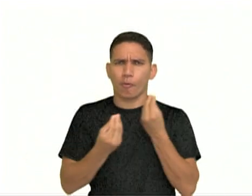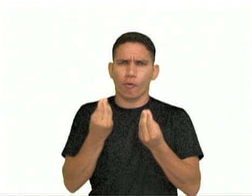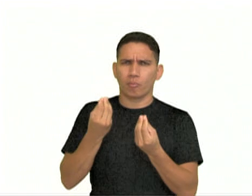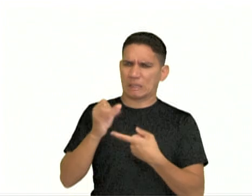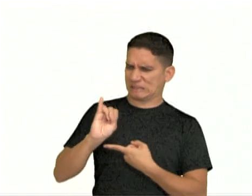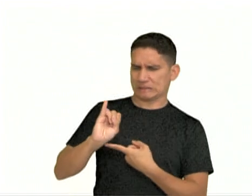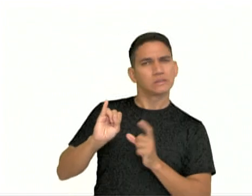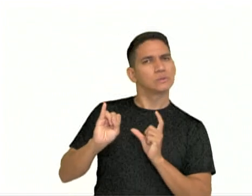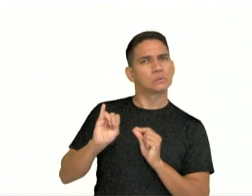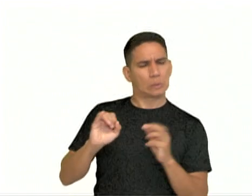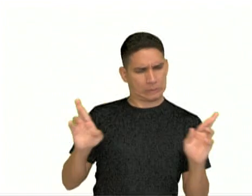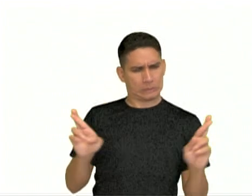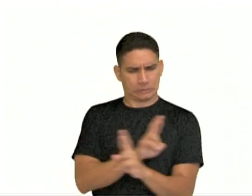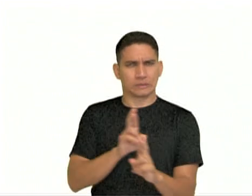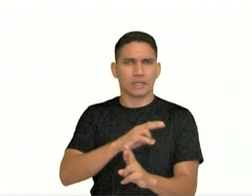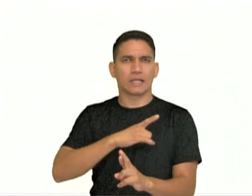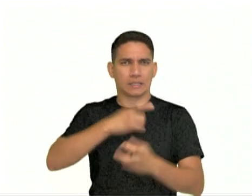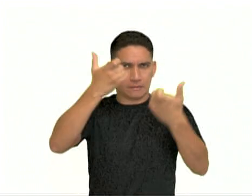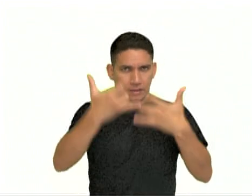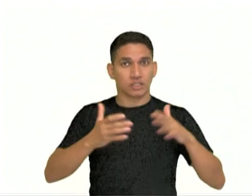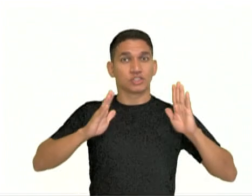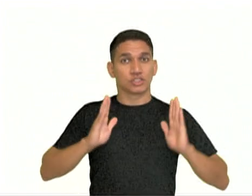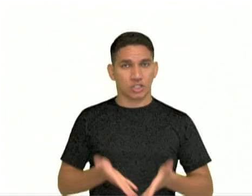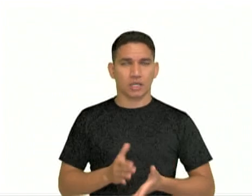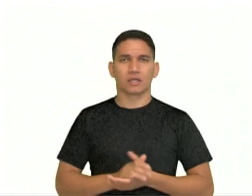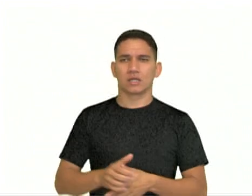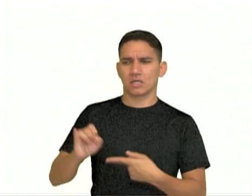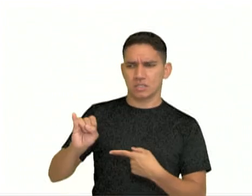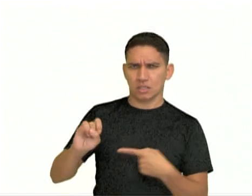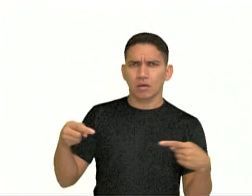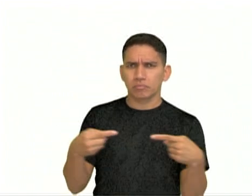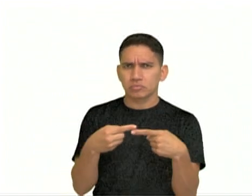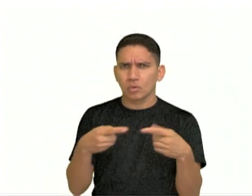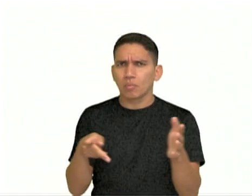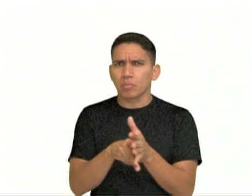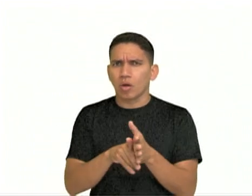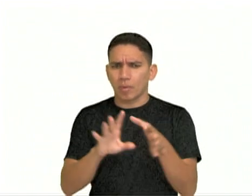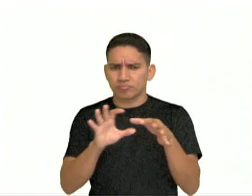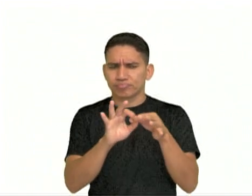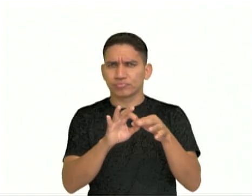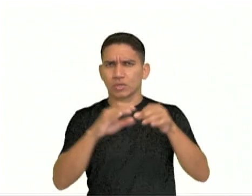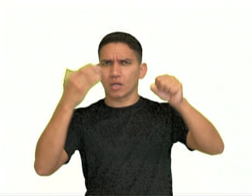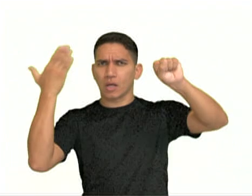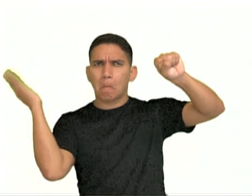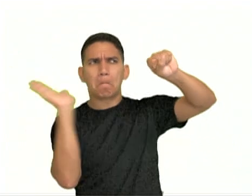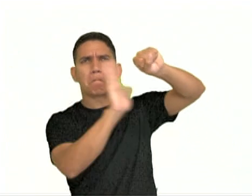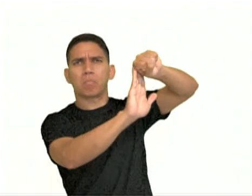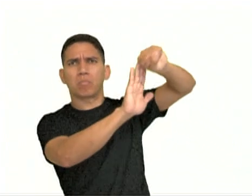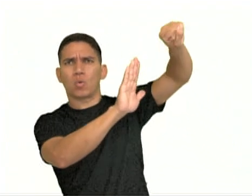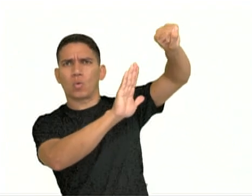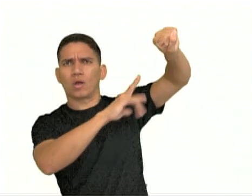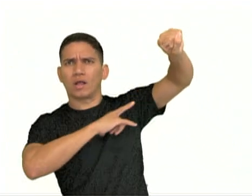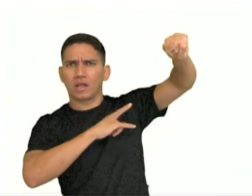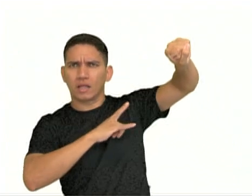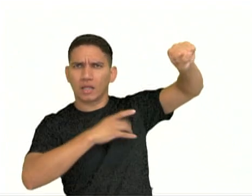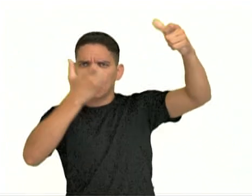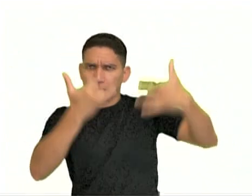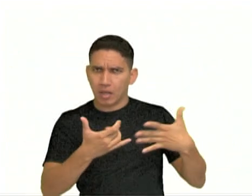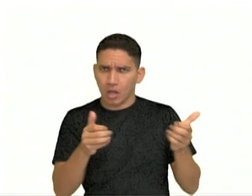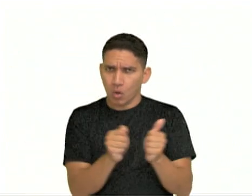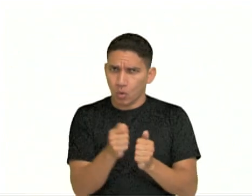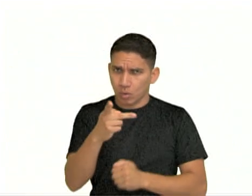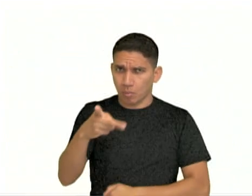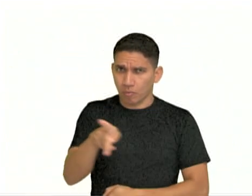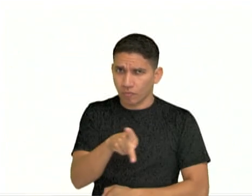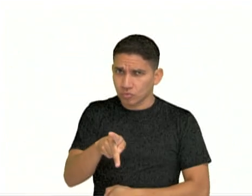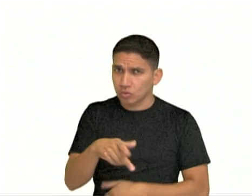aqui envolvido, né? Que a gente conversou ali. Será que o impulso tem a ver com a questão da cortada também, que vocês devem ter, se justificar com o seu professor?